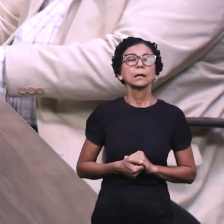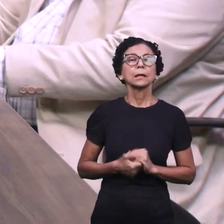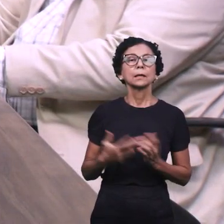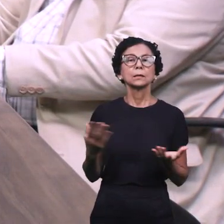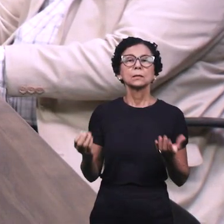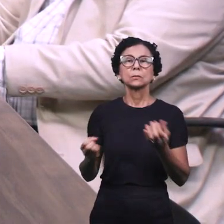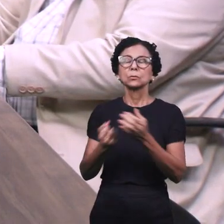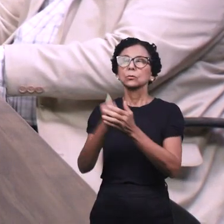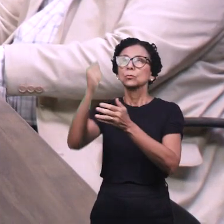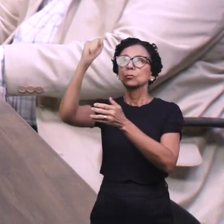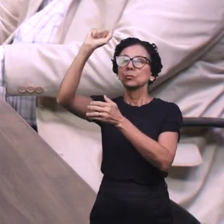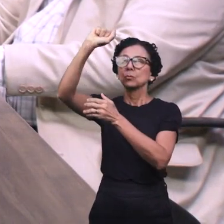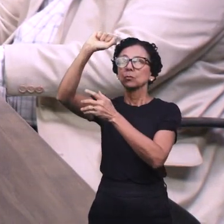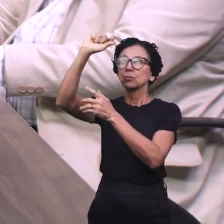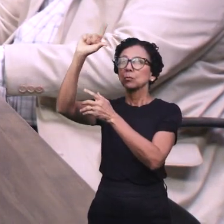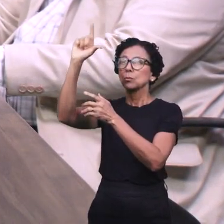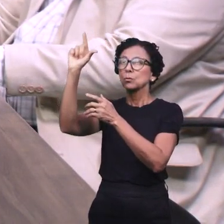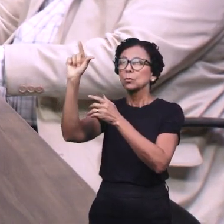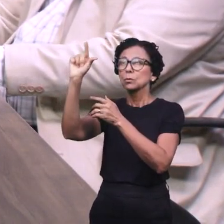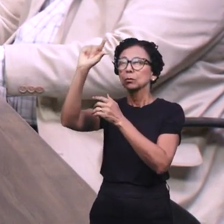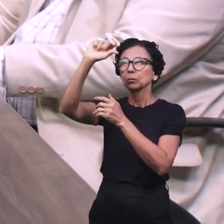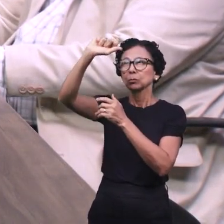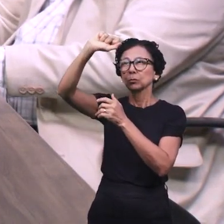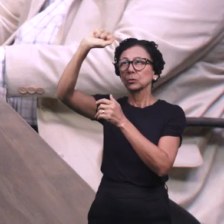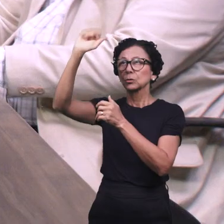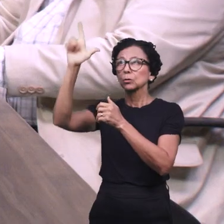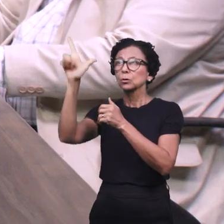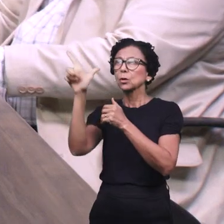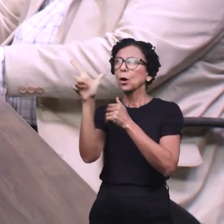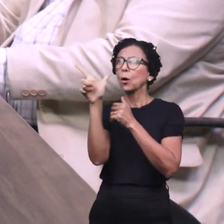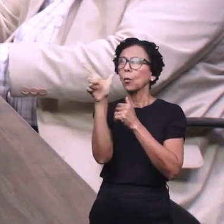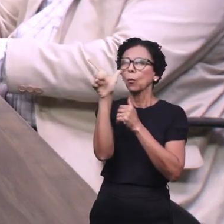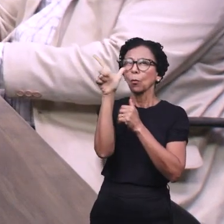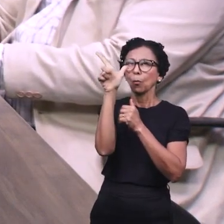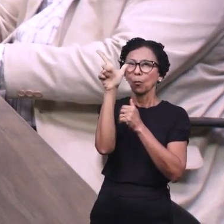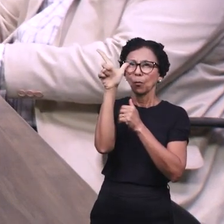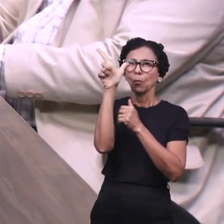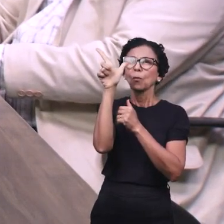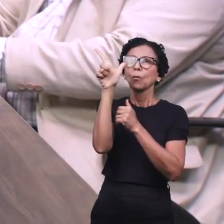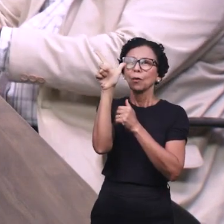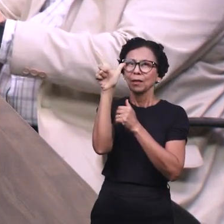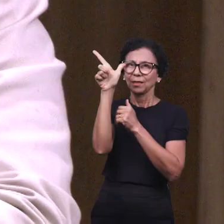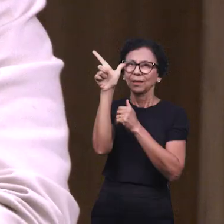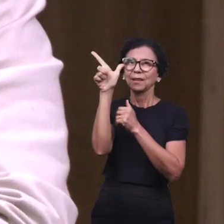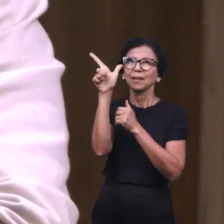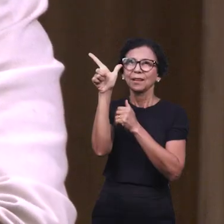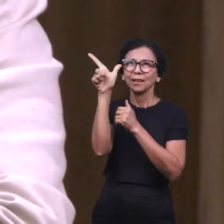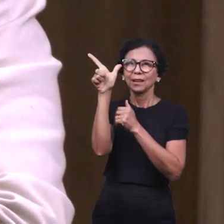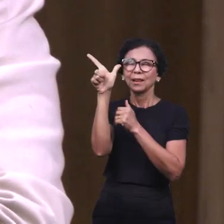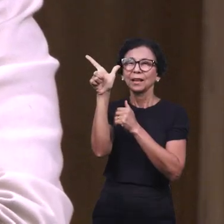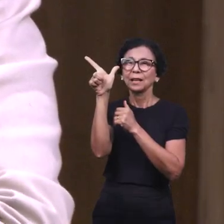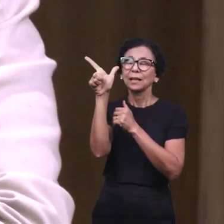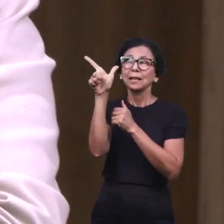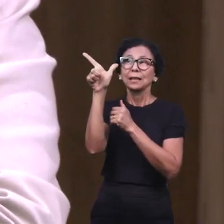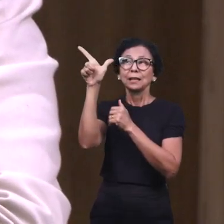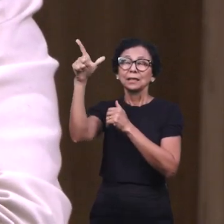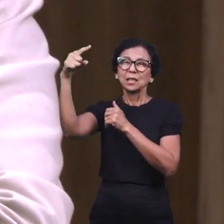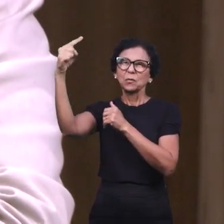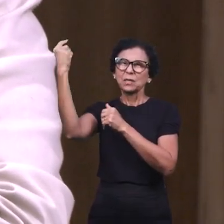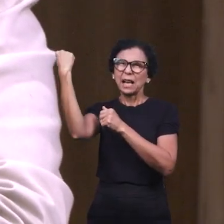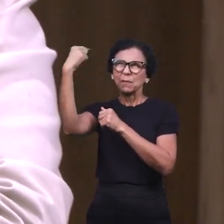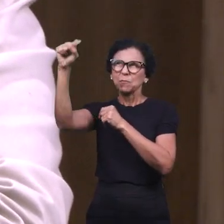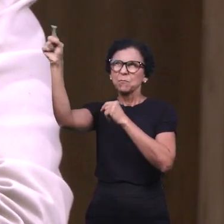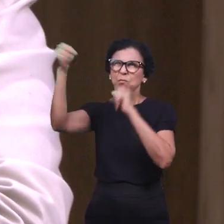com uma definição de morte. Se não tiver o campo eletromagnético, possivelmente não haveria